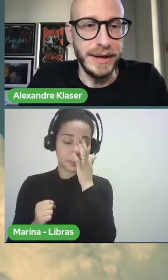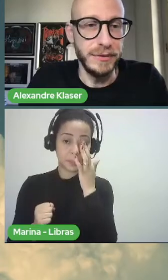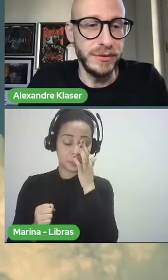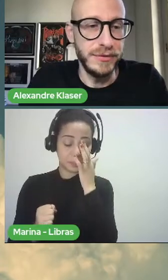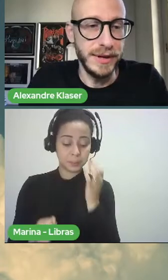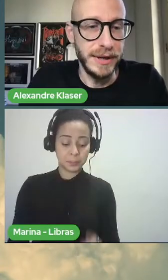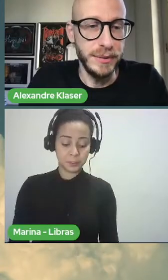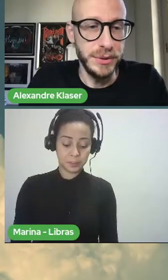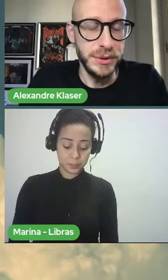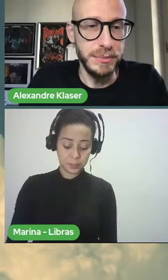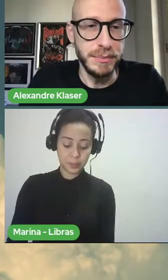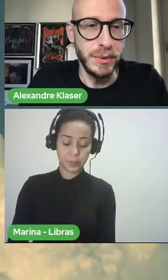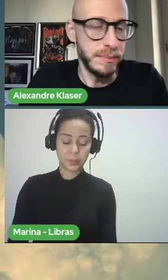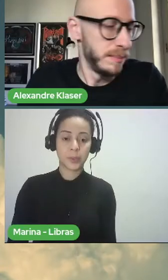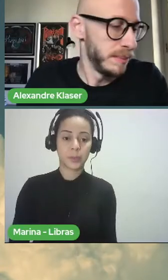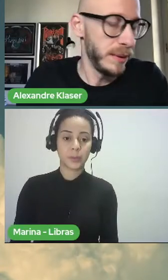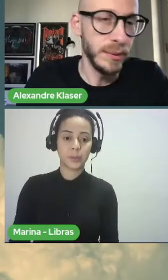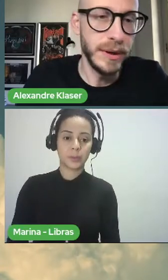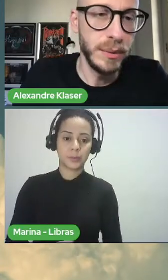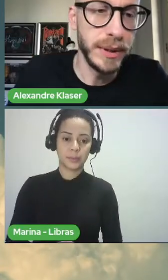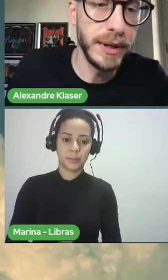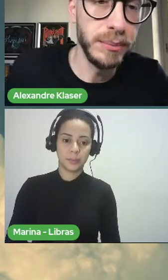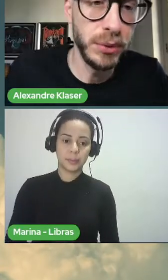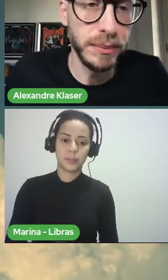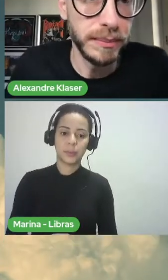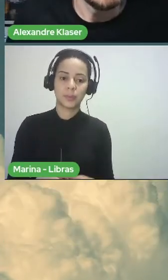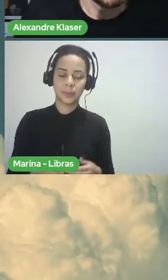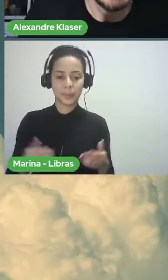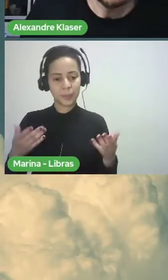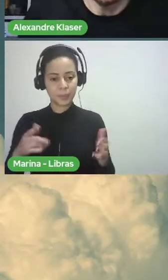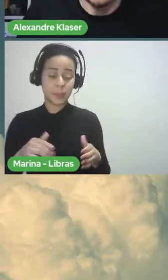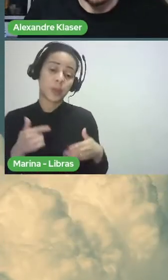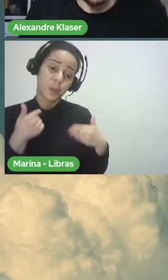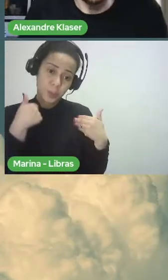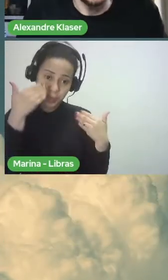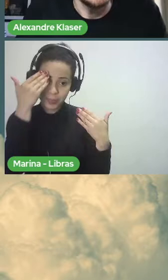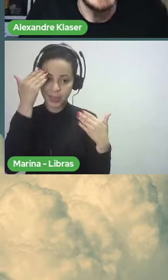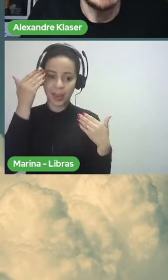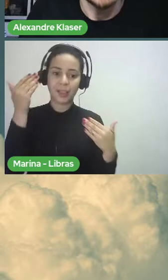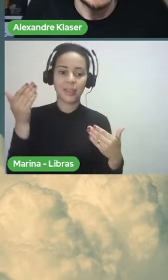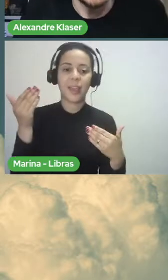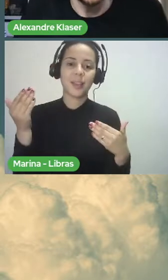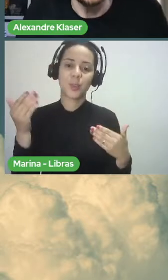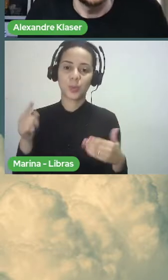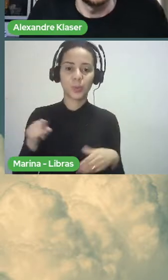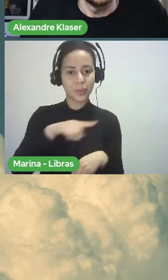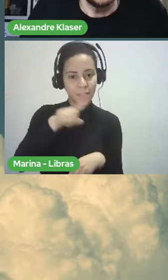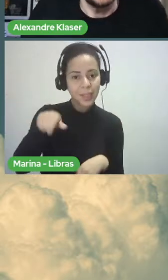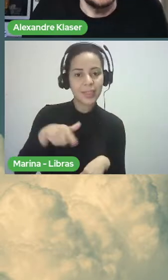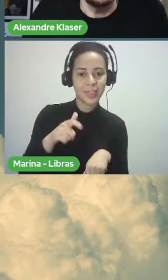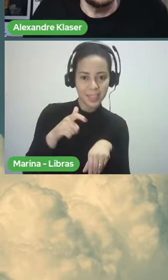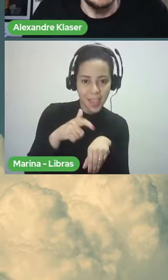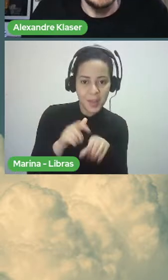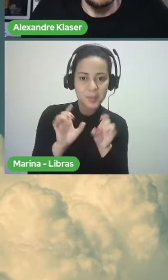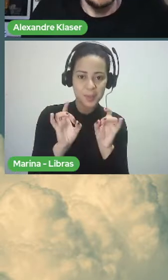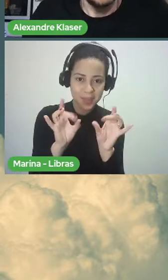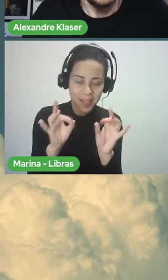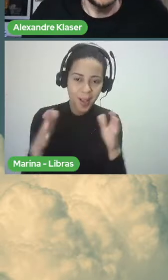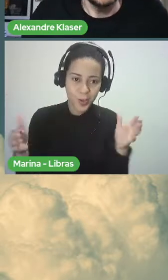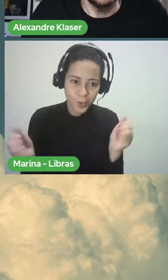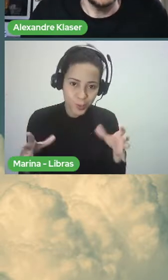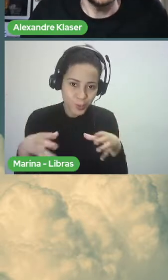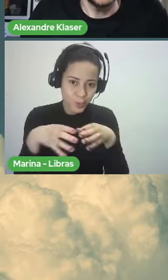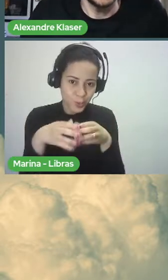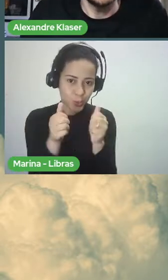Então tá, eu vou falar hoje, bom, em primeiro lugar, obrigado pelo tempo, obrigado pela presença. Eu vou falar um pouco